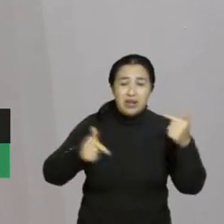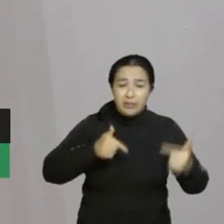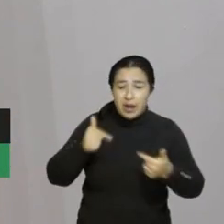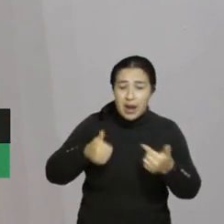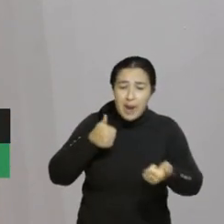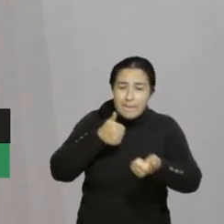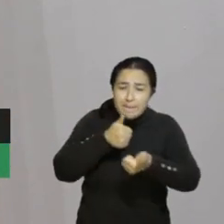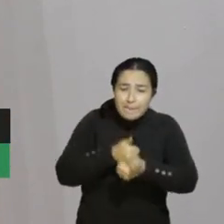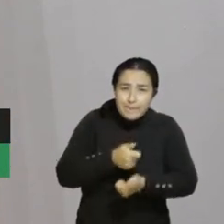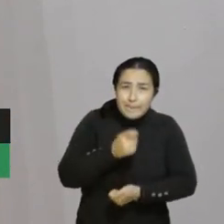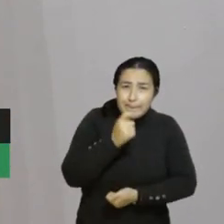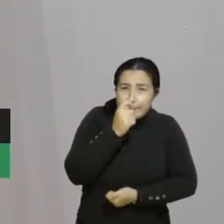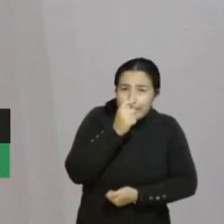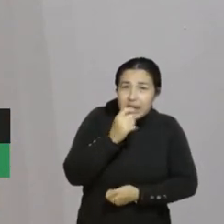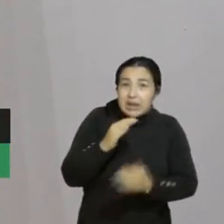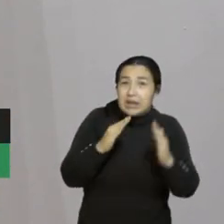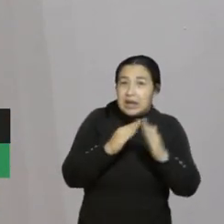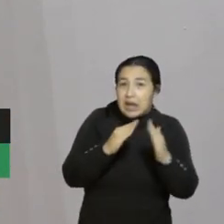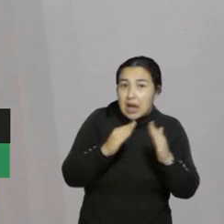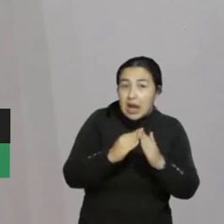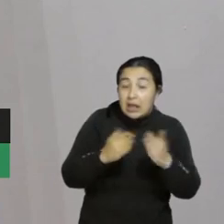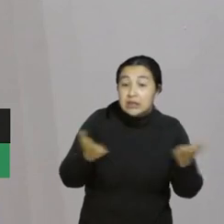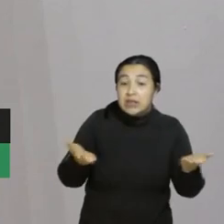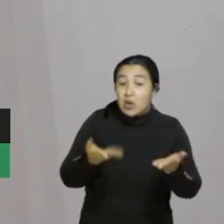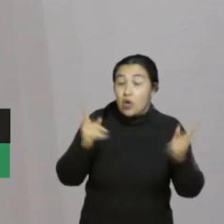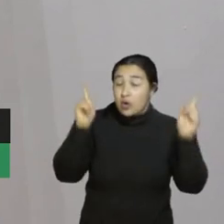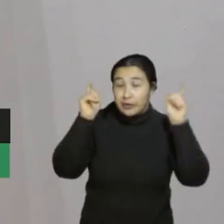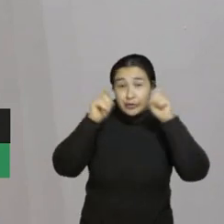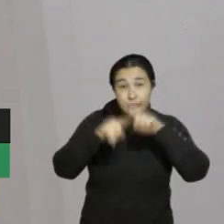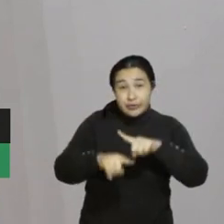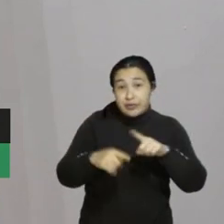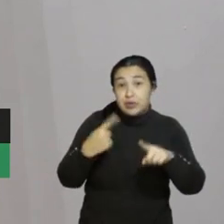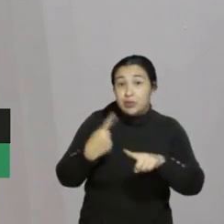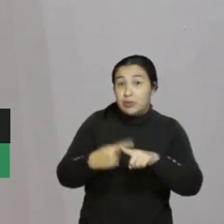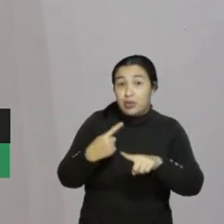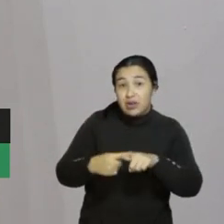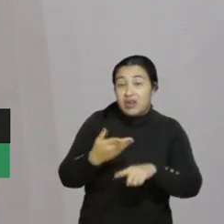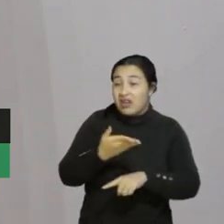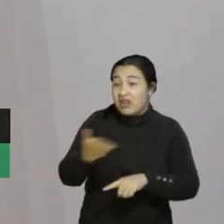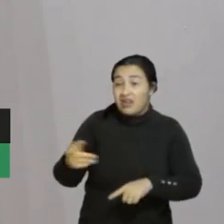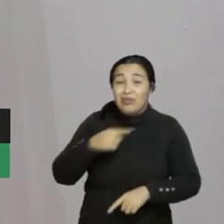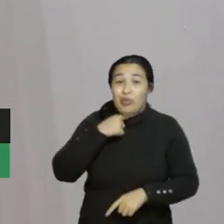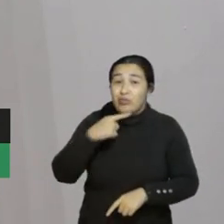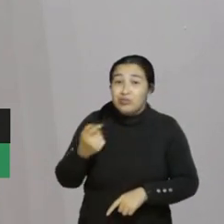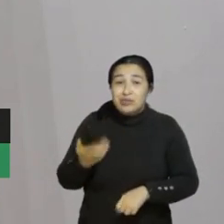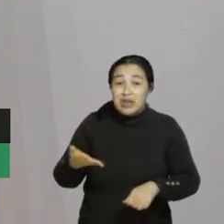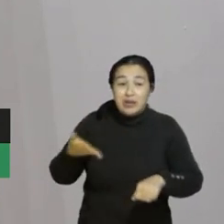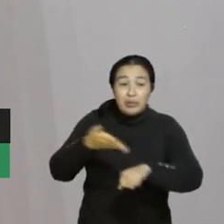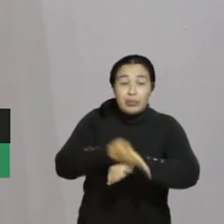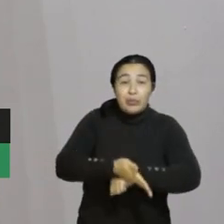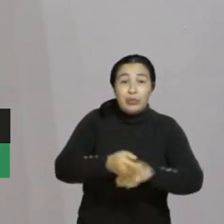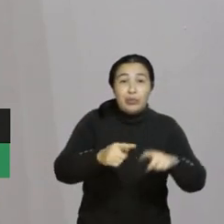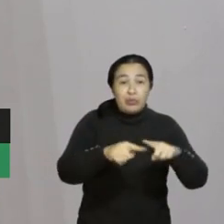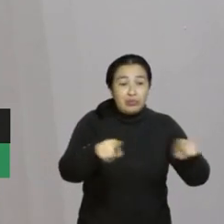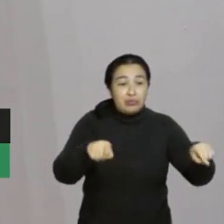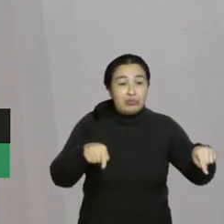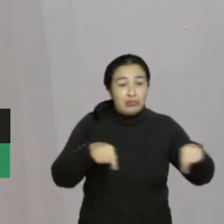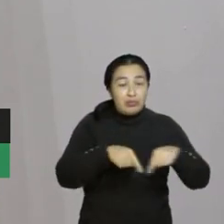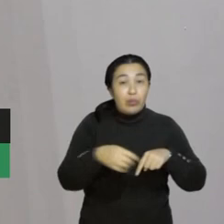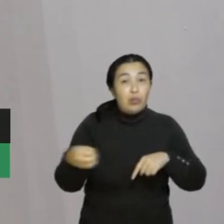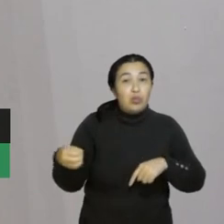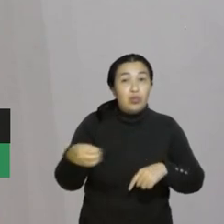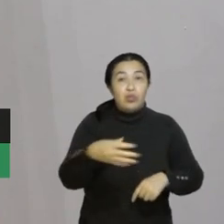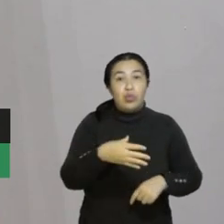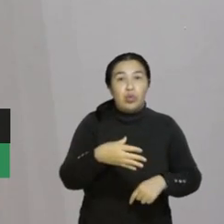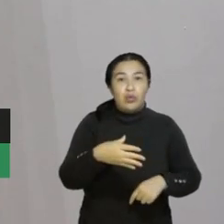agora fica mais difícil ainda, porque se abrir uma vaga, ele não pode ocupar aquela vaga. Somente um concursado novo. Uma